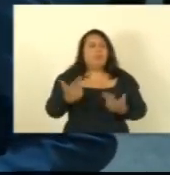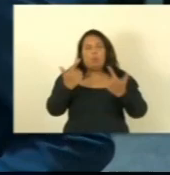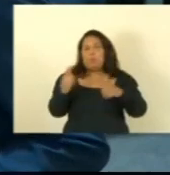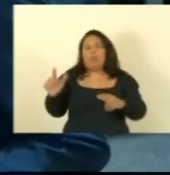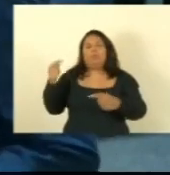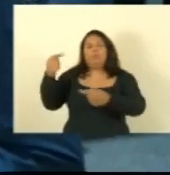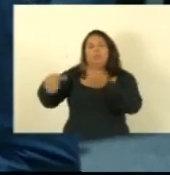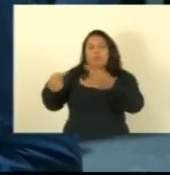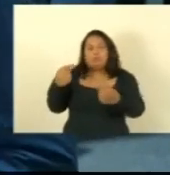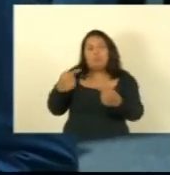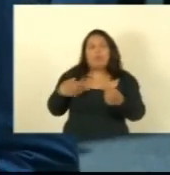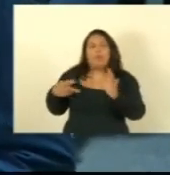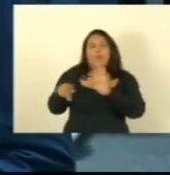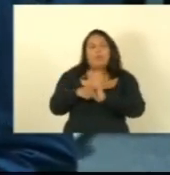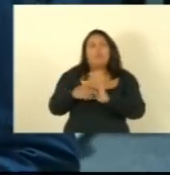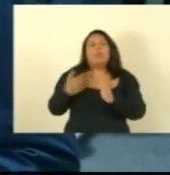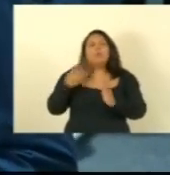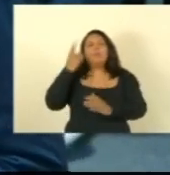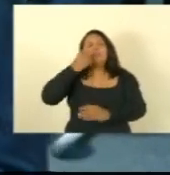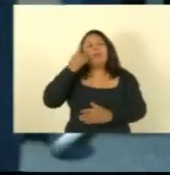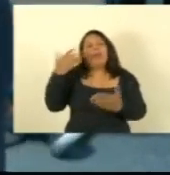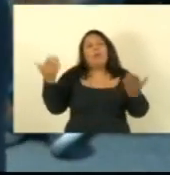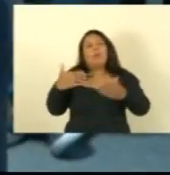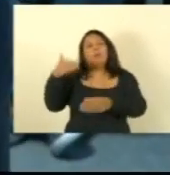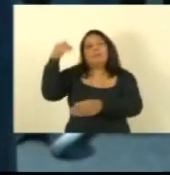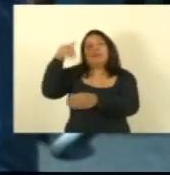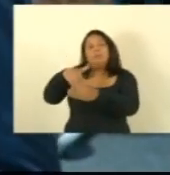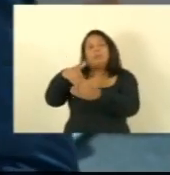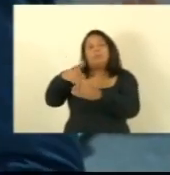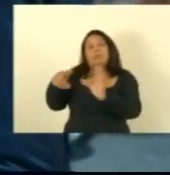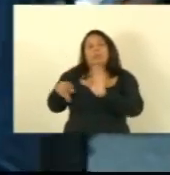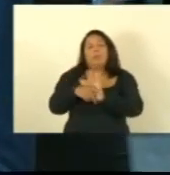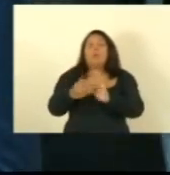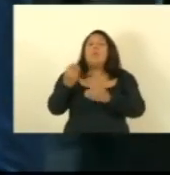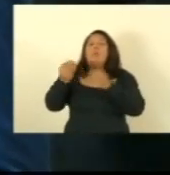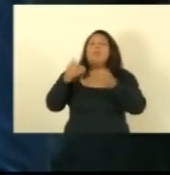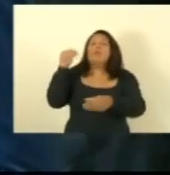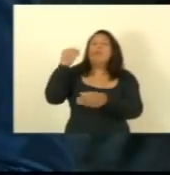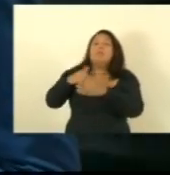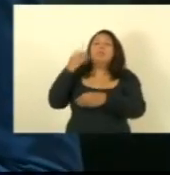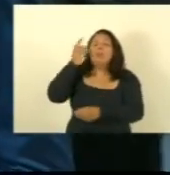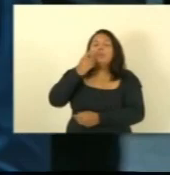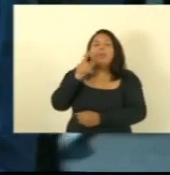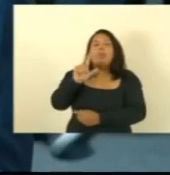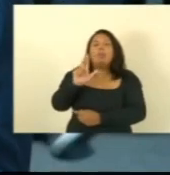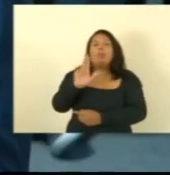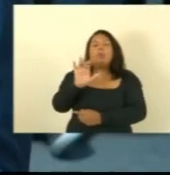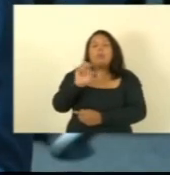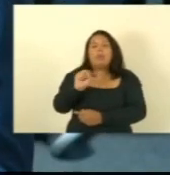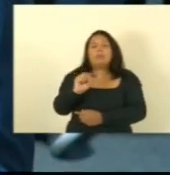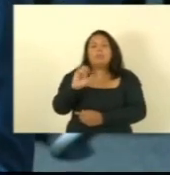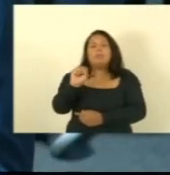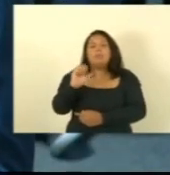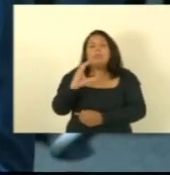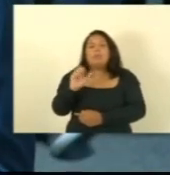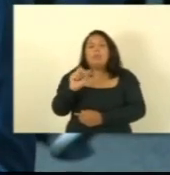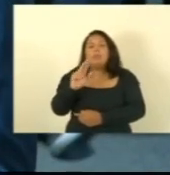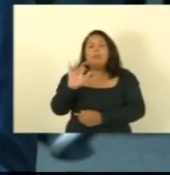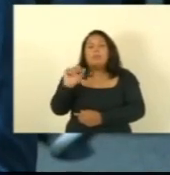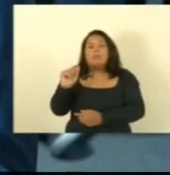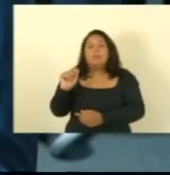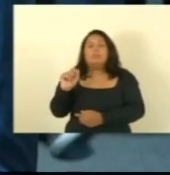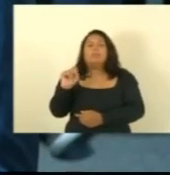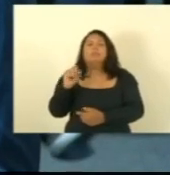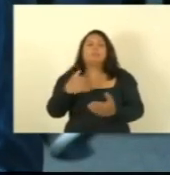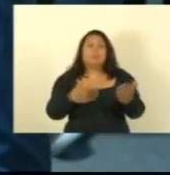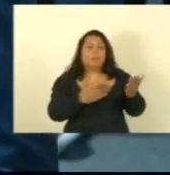nenhum deputado que queira discutir, coloco a matéria em votação. Como vota deputado Lucas Caramuça, deputado